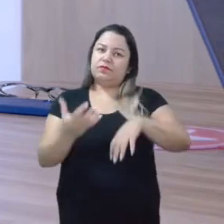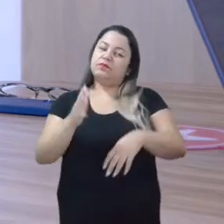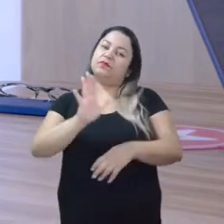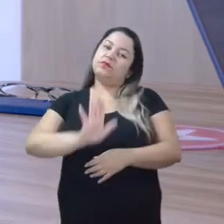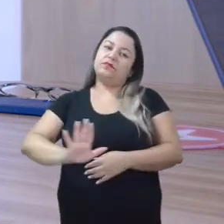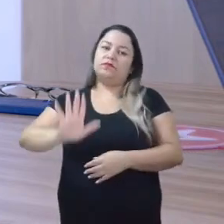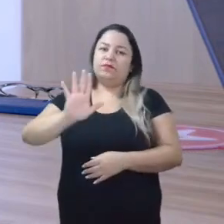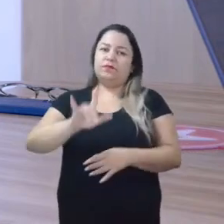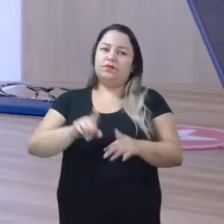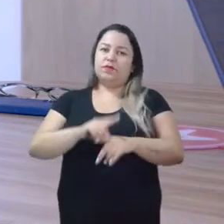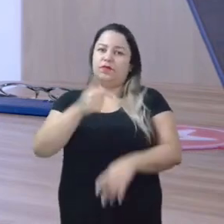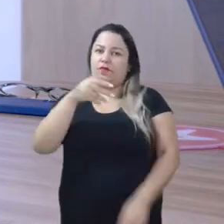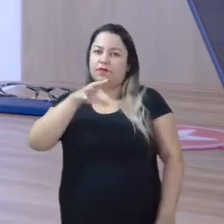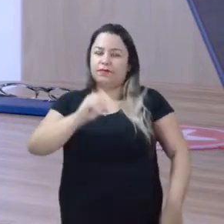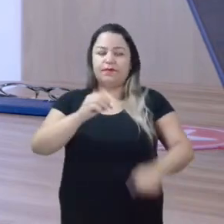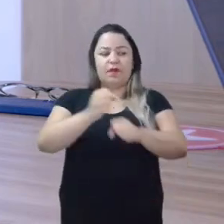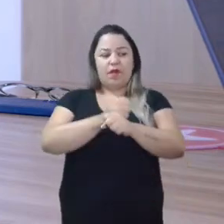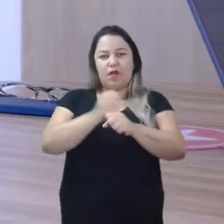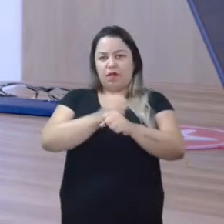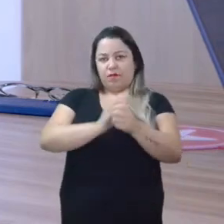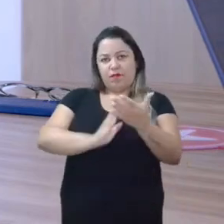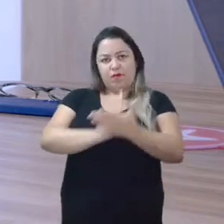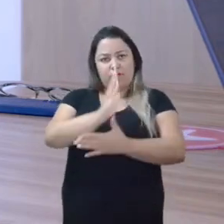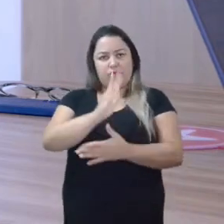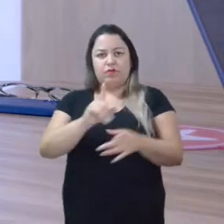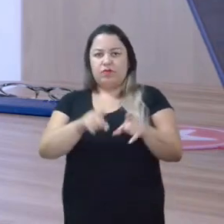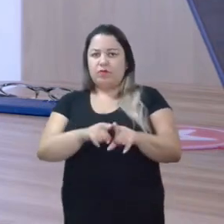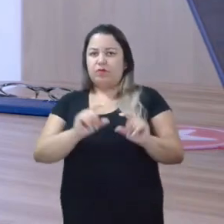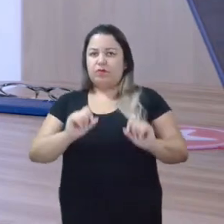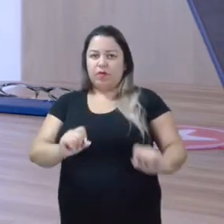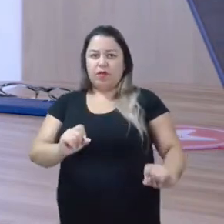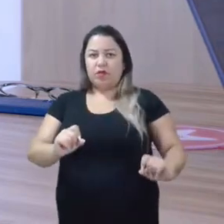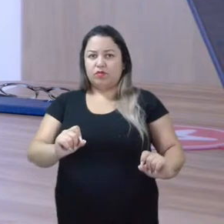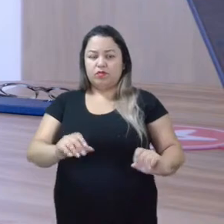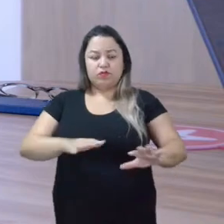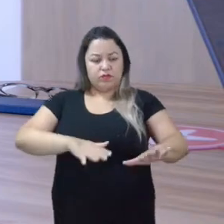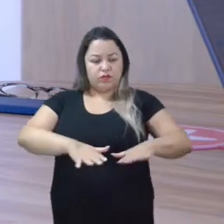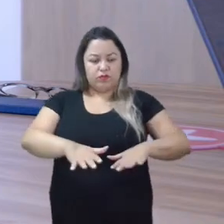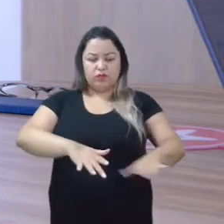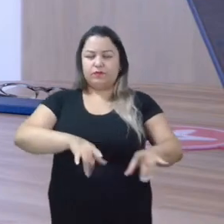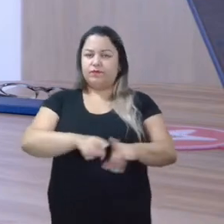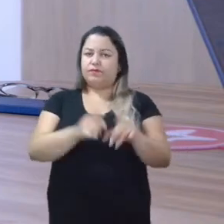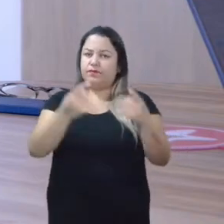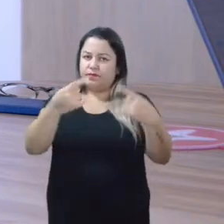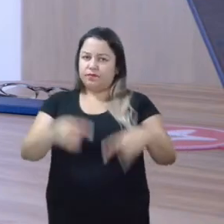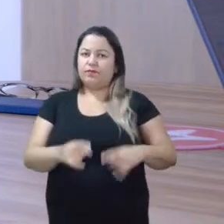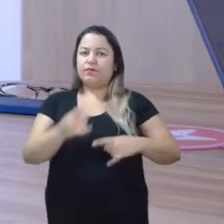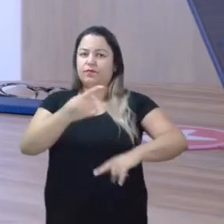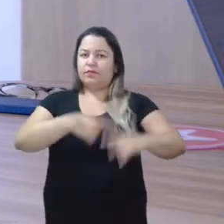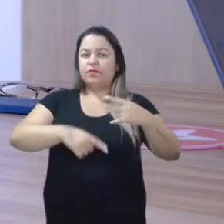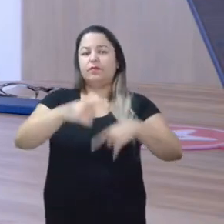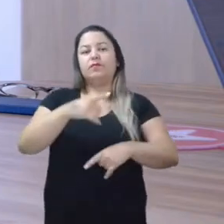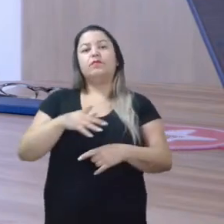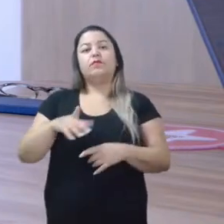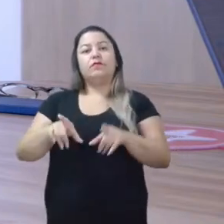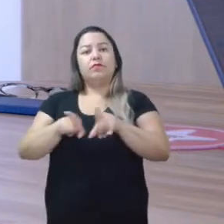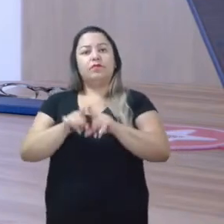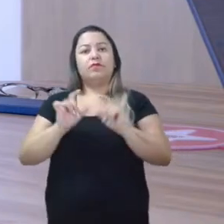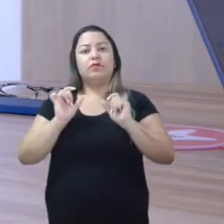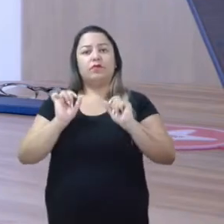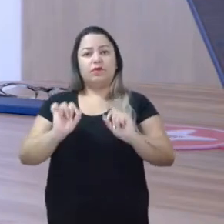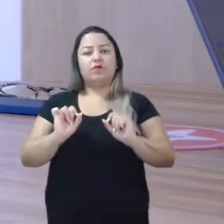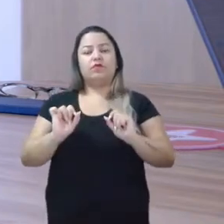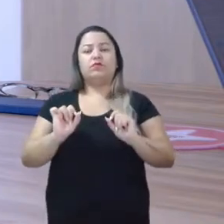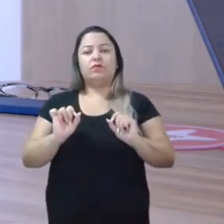foi aprovado naquela época foi fruto do momento político, da construção dessa relação do parlamento e da influência do